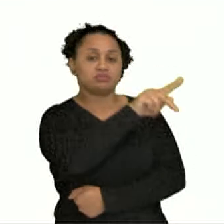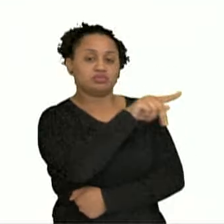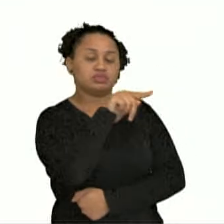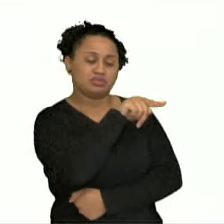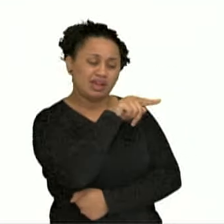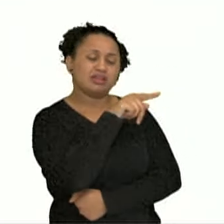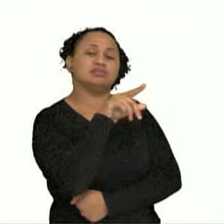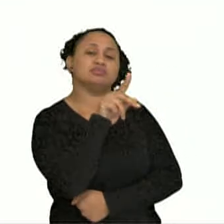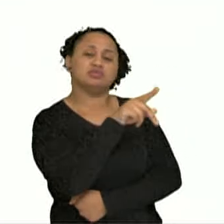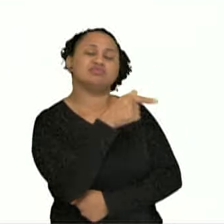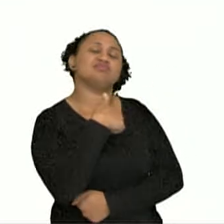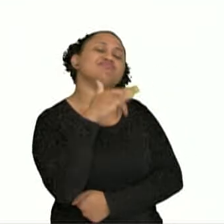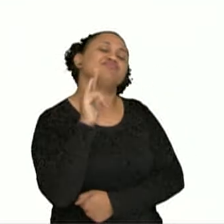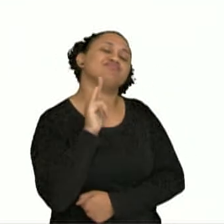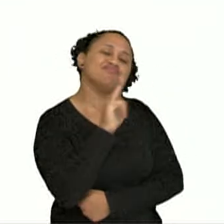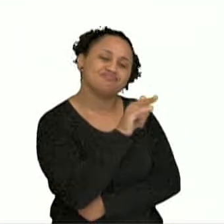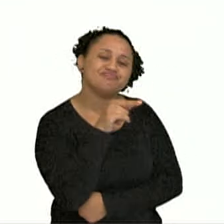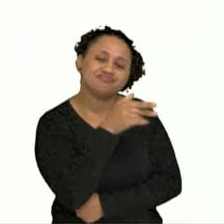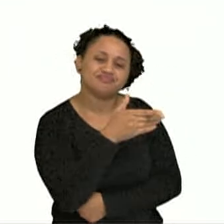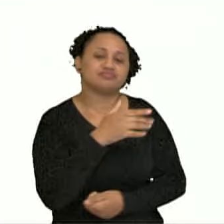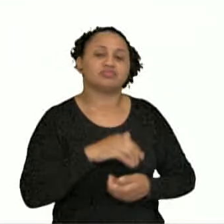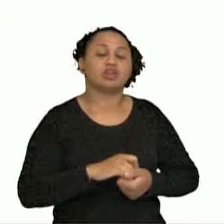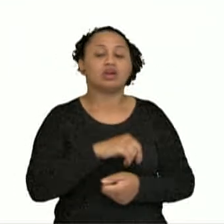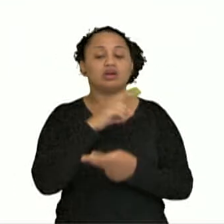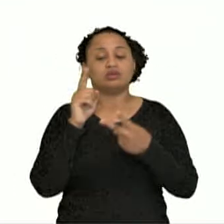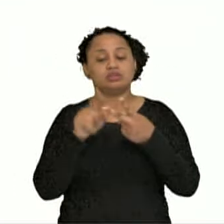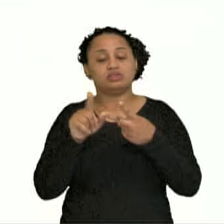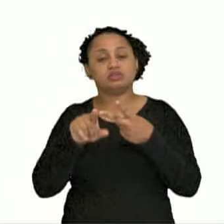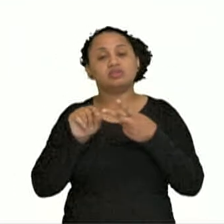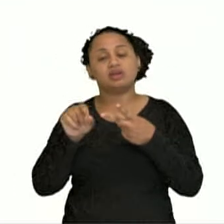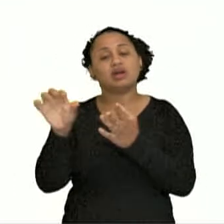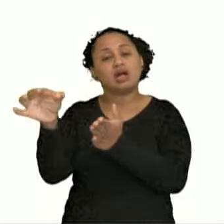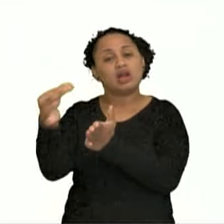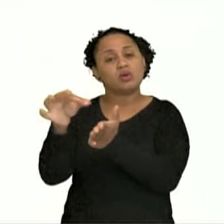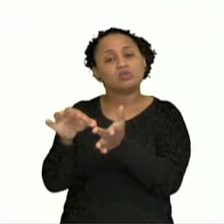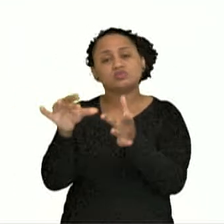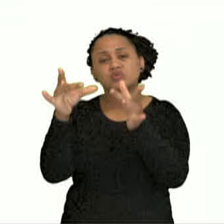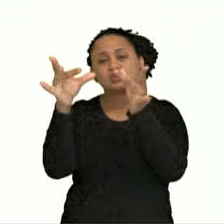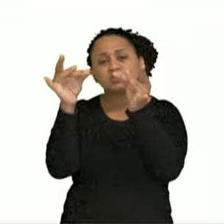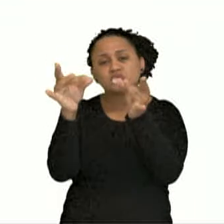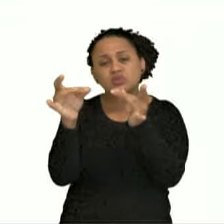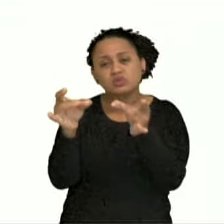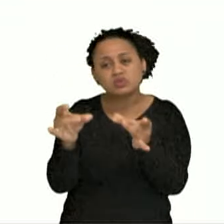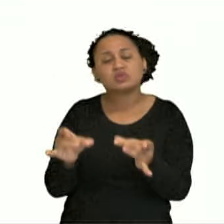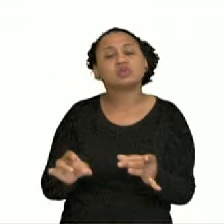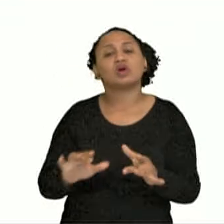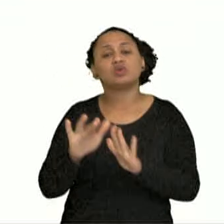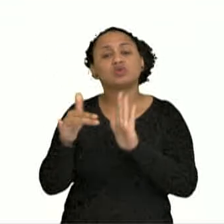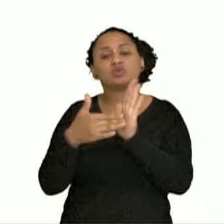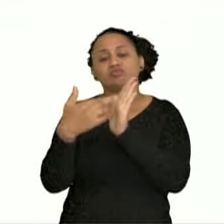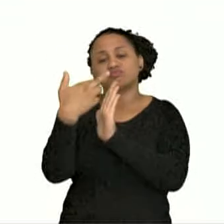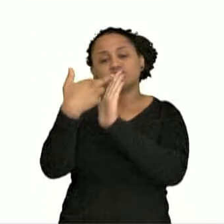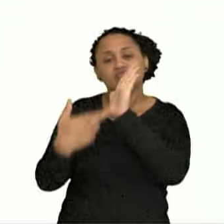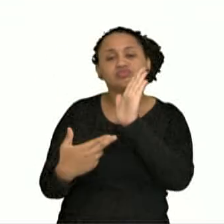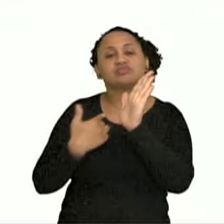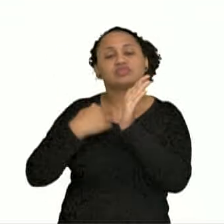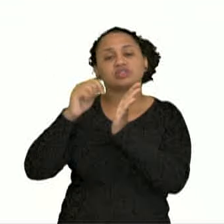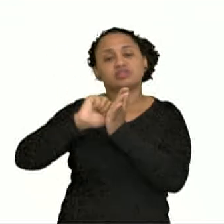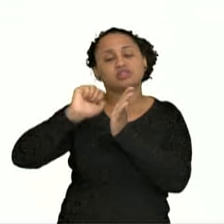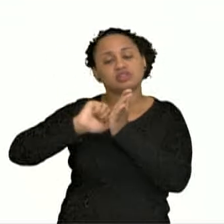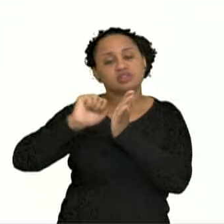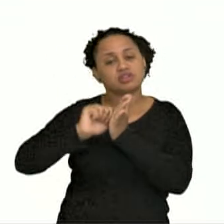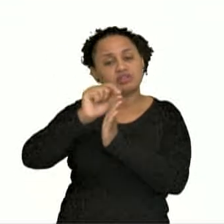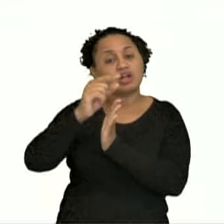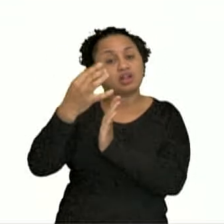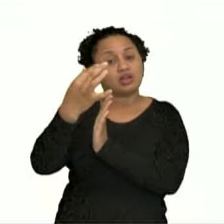que eu adorava. O segundo é que ela corrigia tintim por tintim tudo que é a redação que eu fazia,